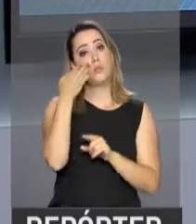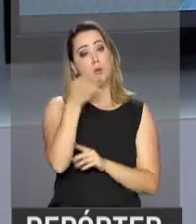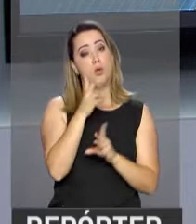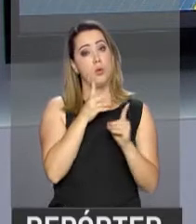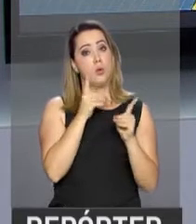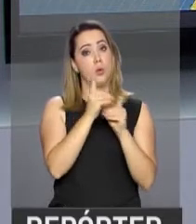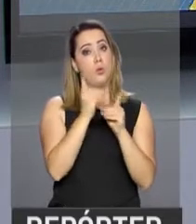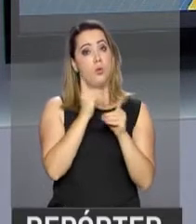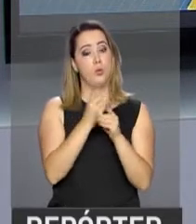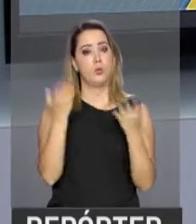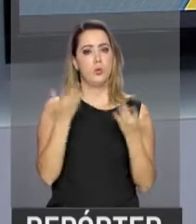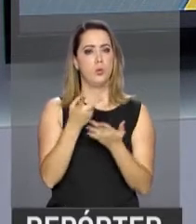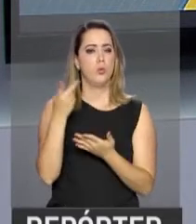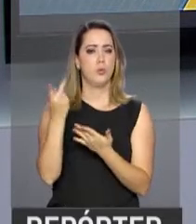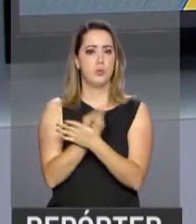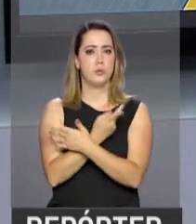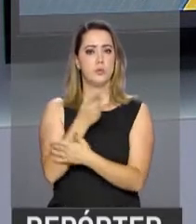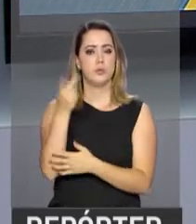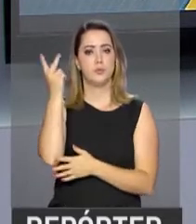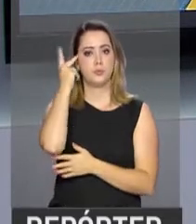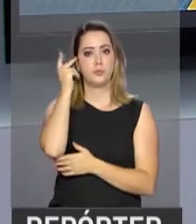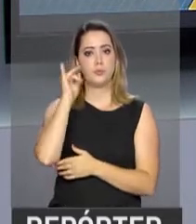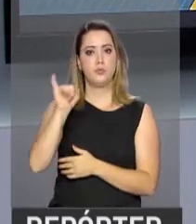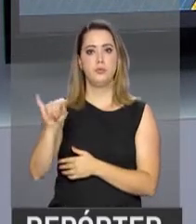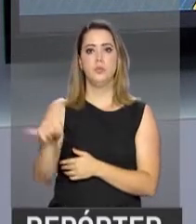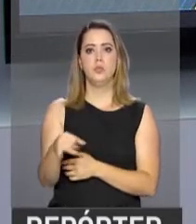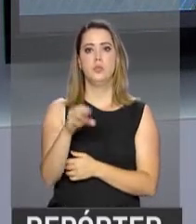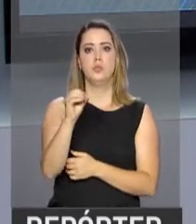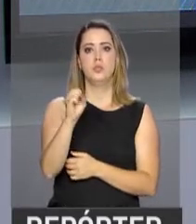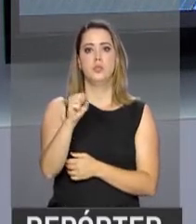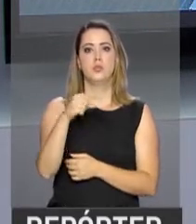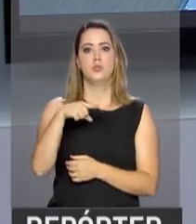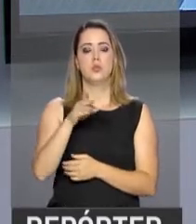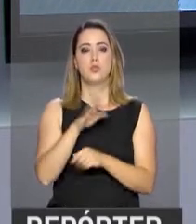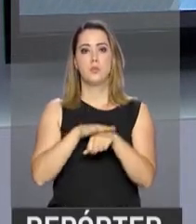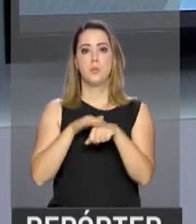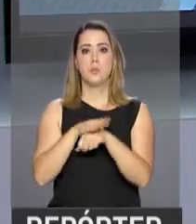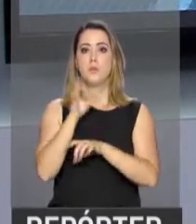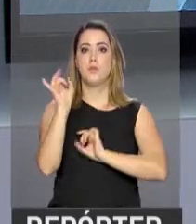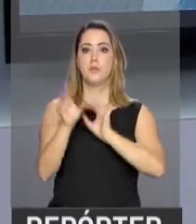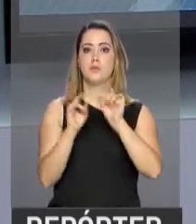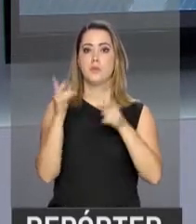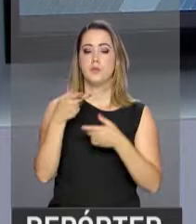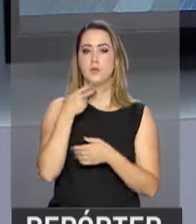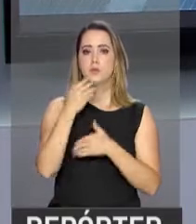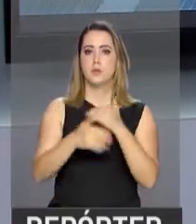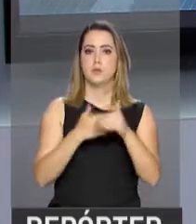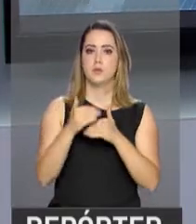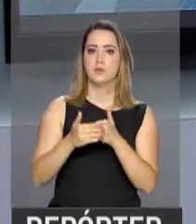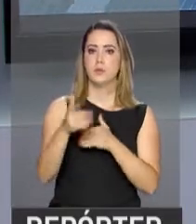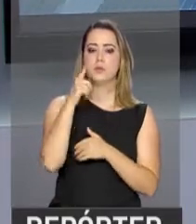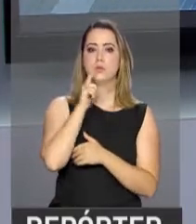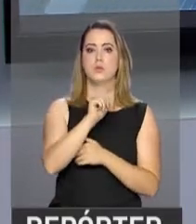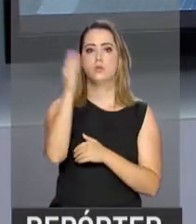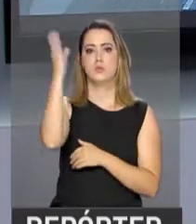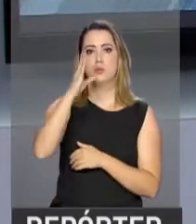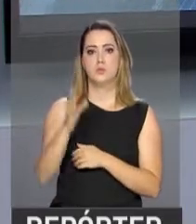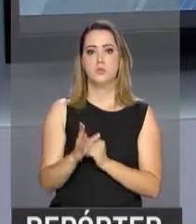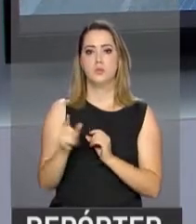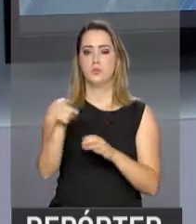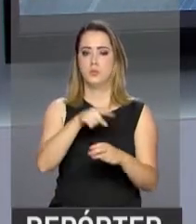encontro realizado hoje em são paulo o repórter josé luiz filho conversou com especialistas sobre os avanços conquistados